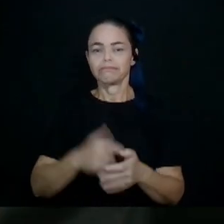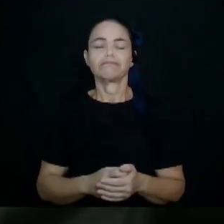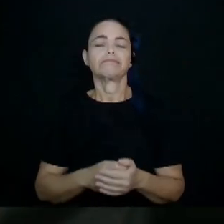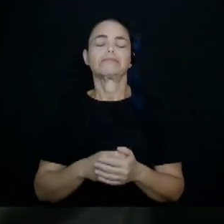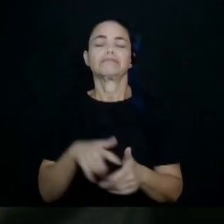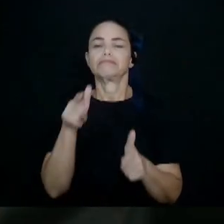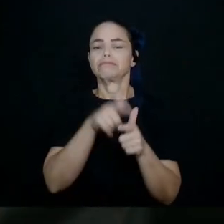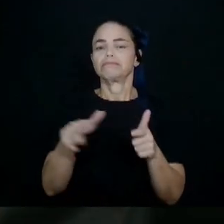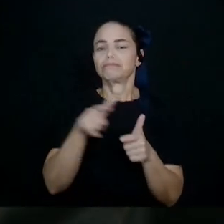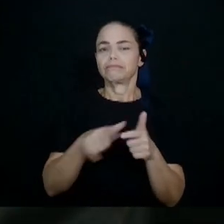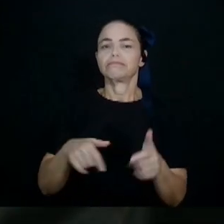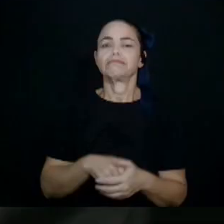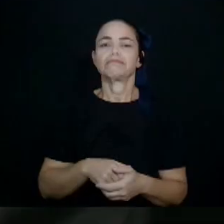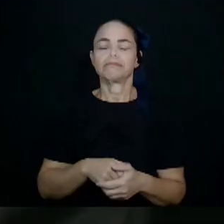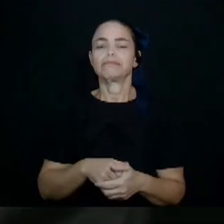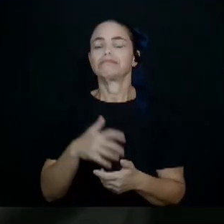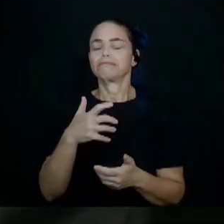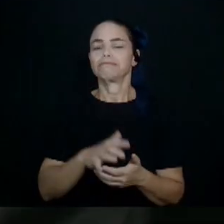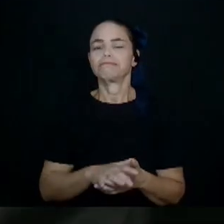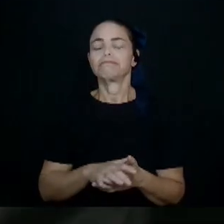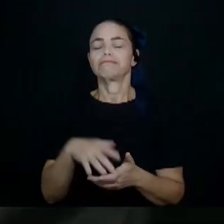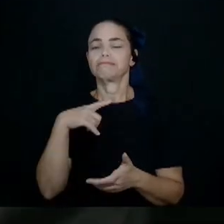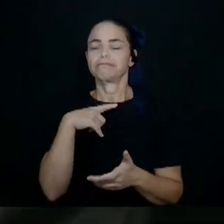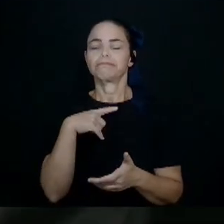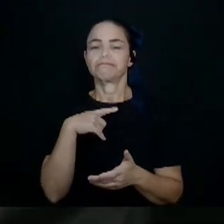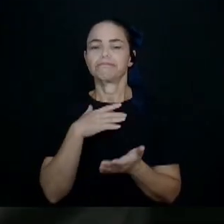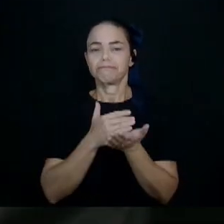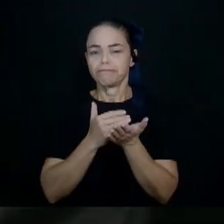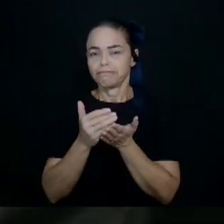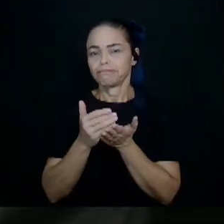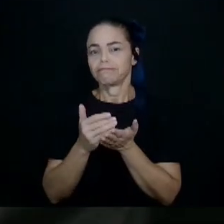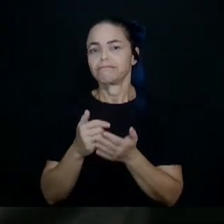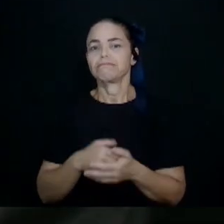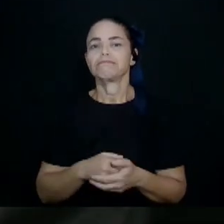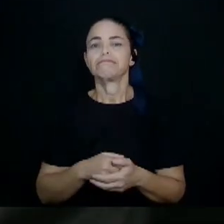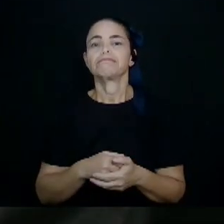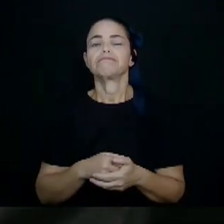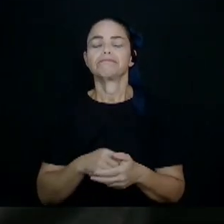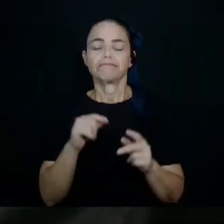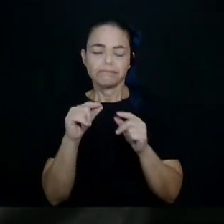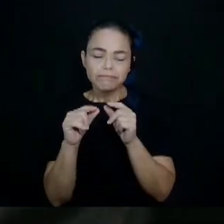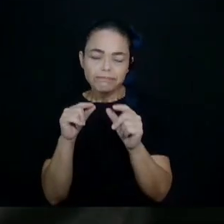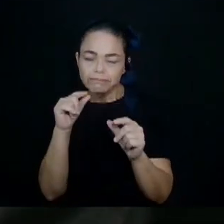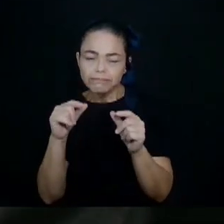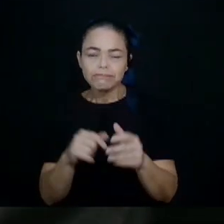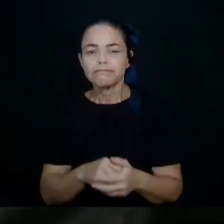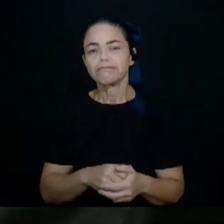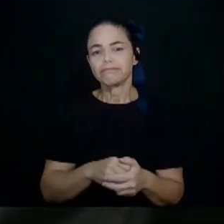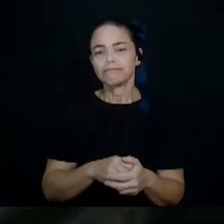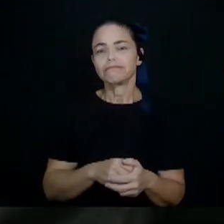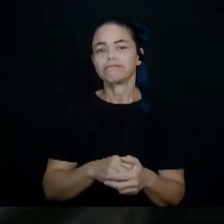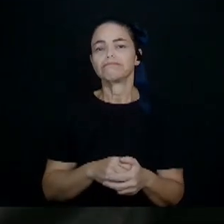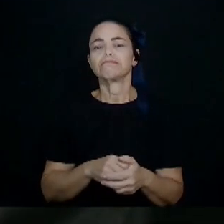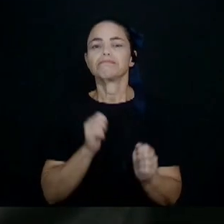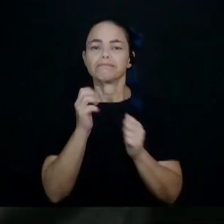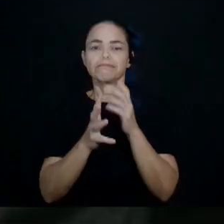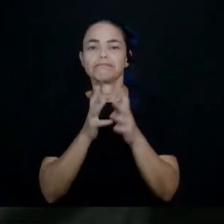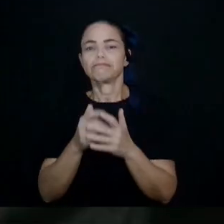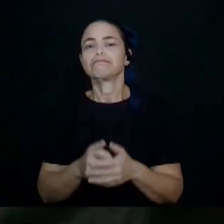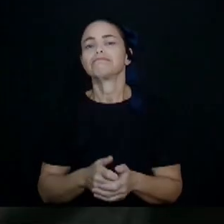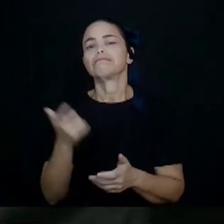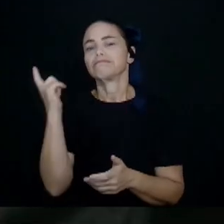problema que, de repente, começa em pequenas ações e com a fala de vocês a gente já